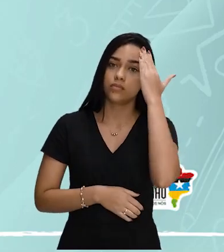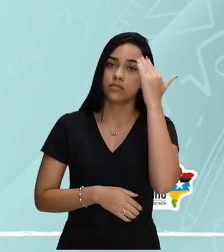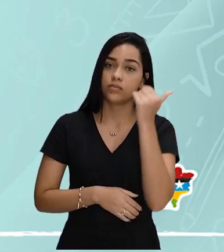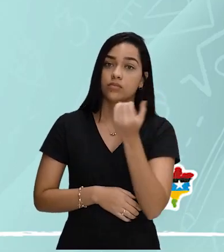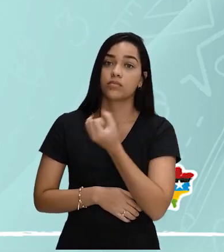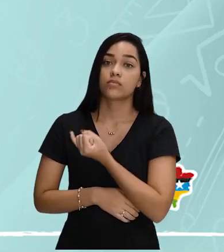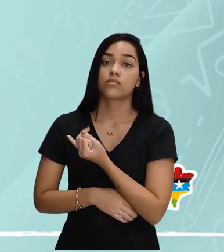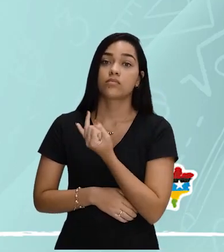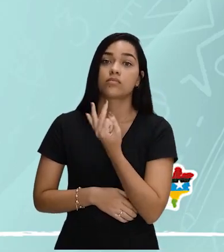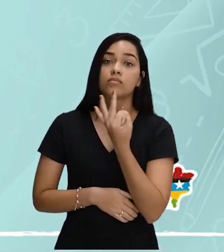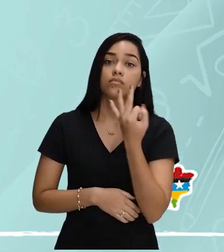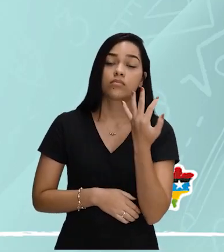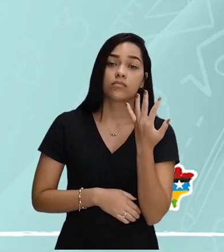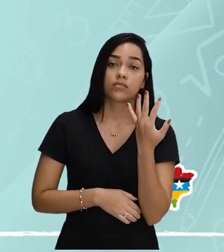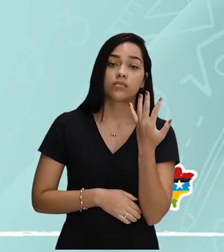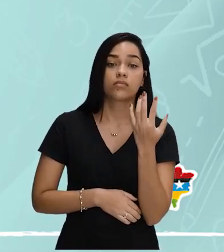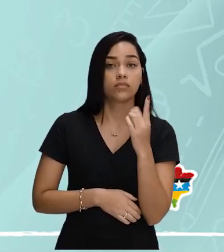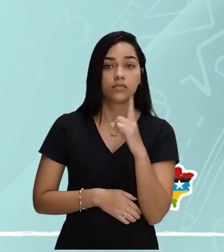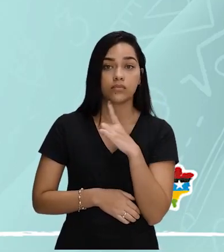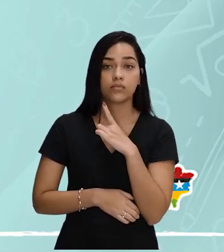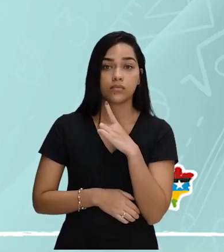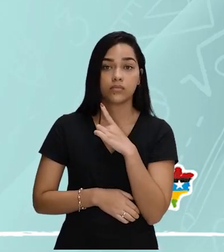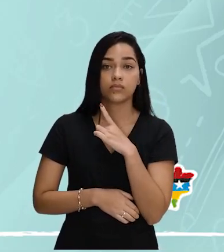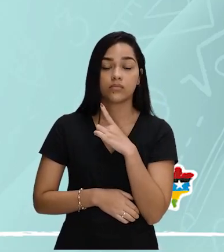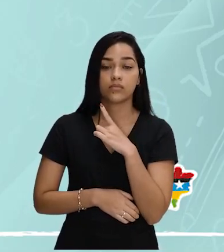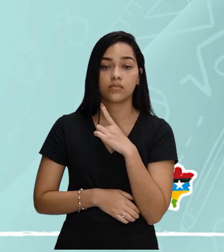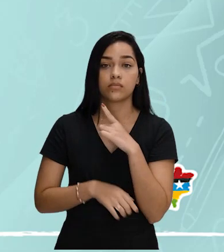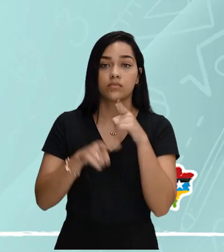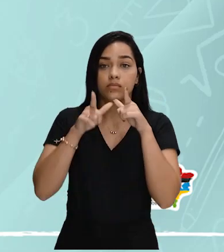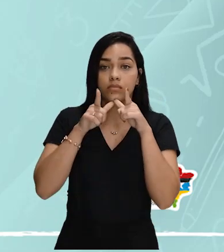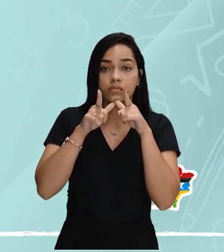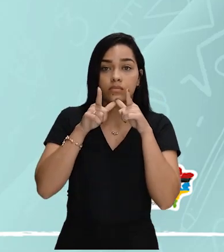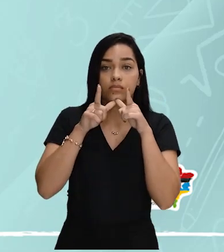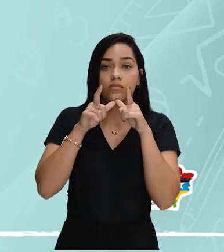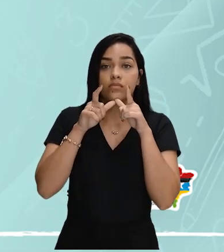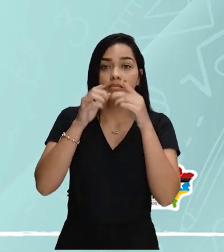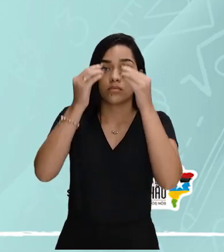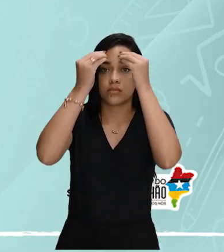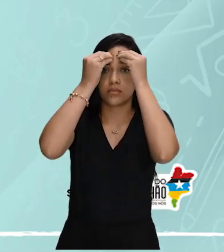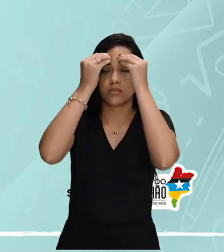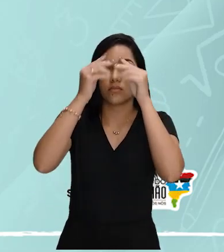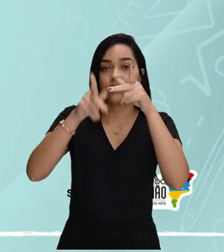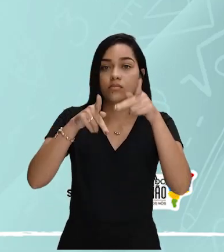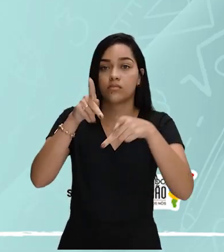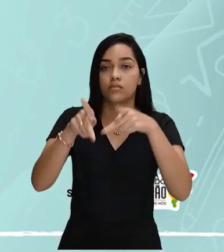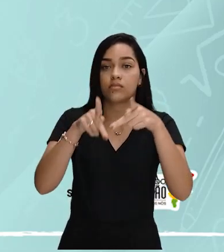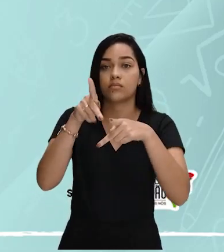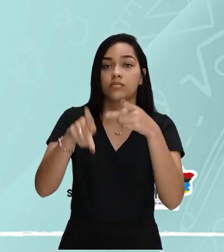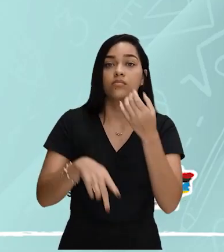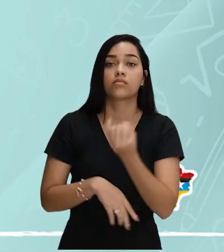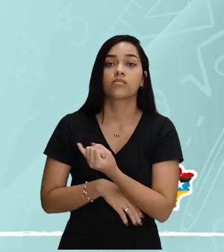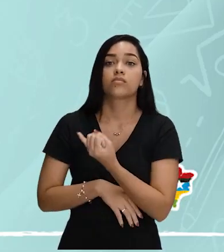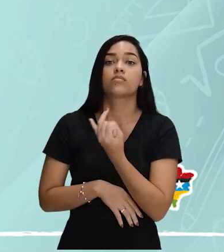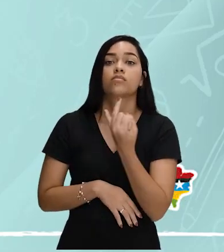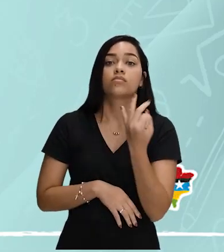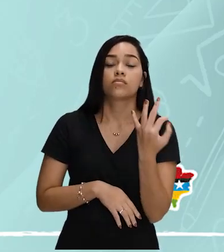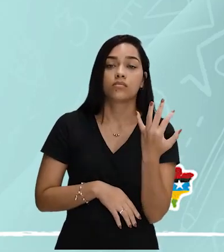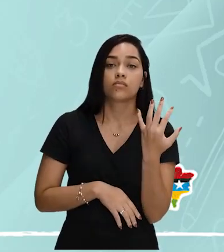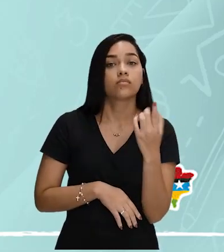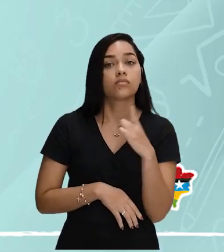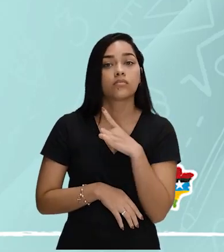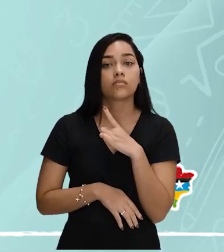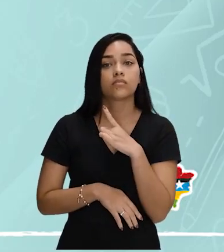quantas palavras existiam na linguagem dessa civilização Quantas palavras